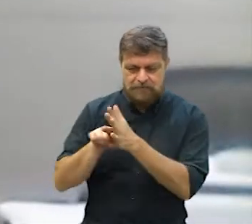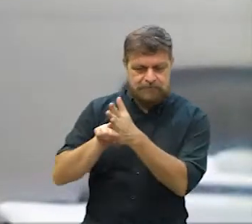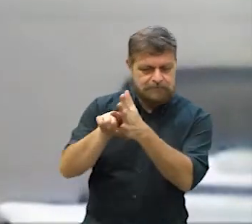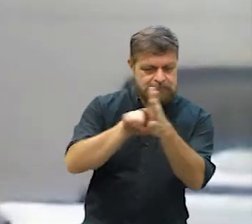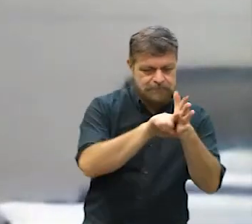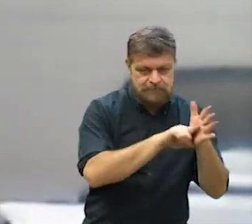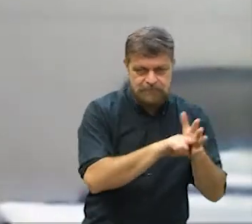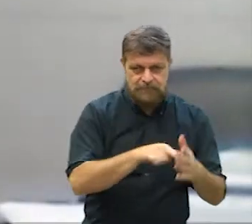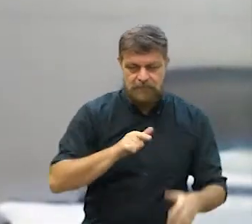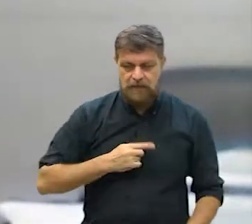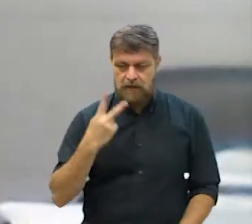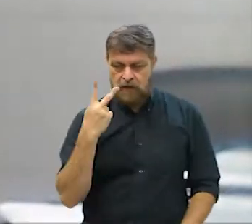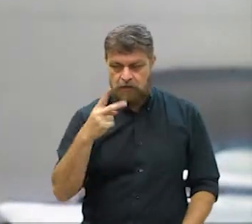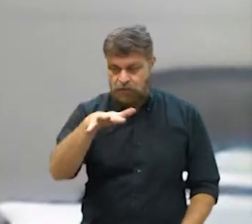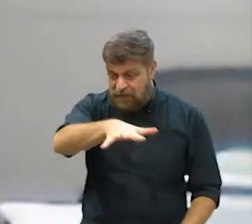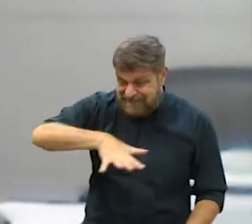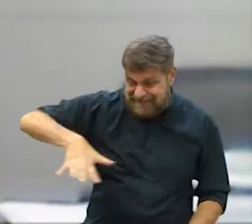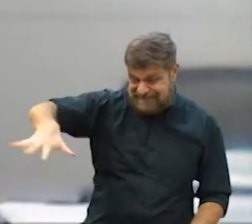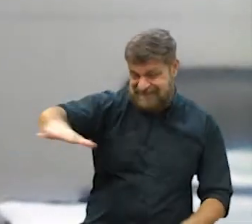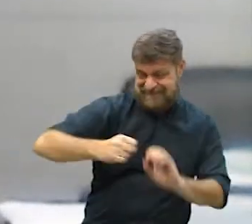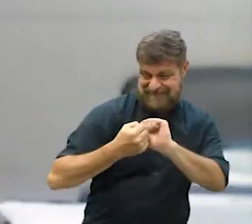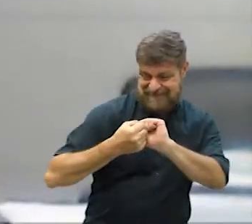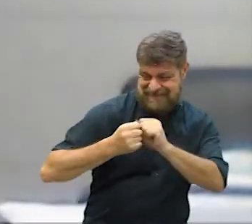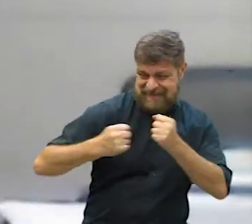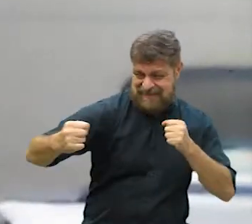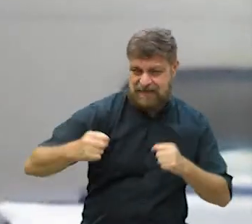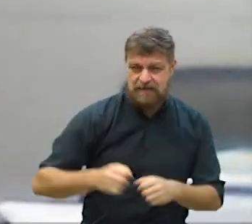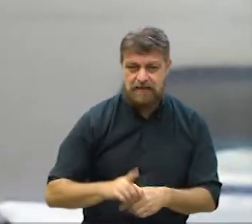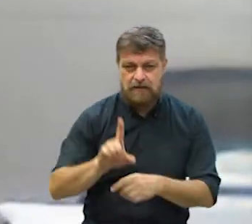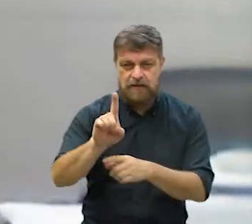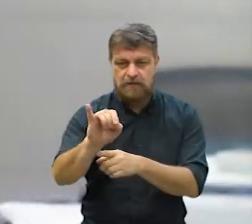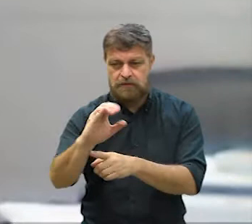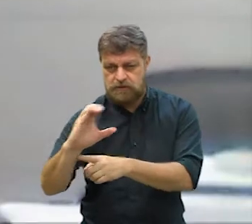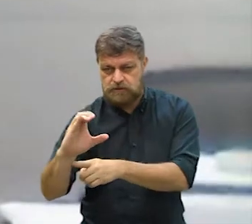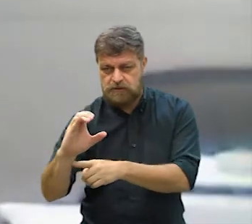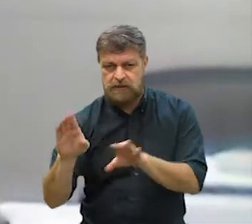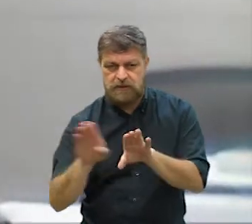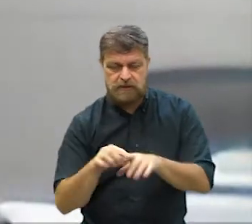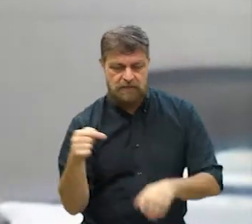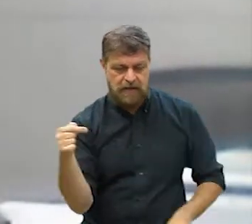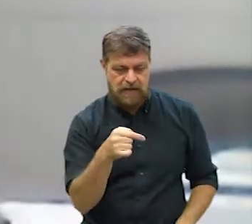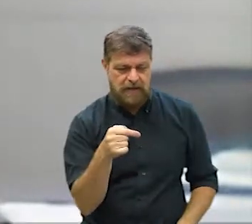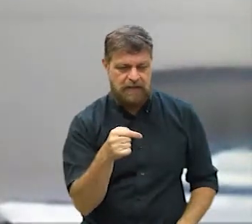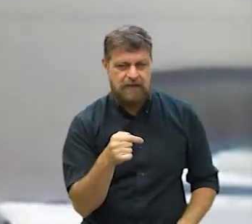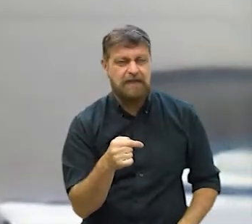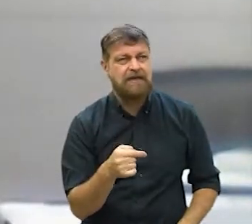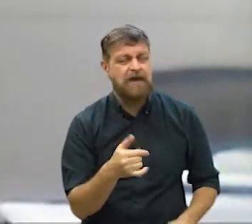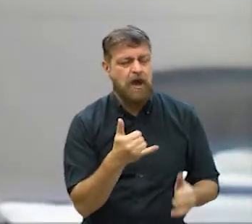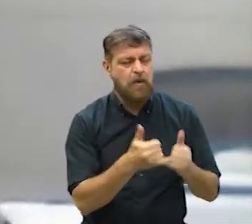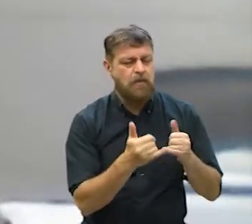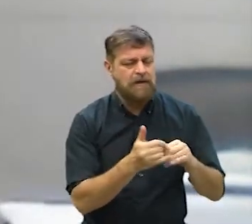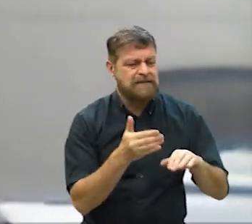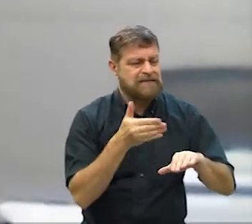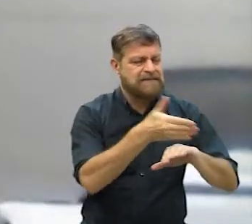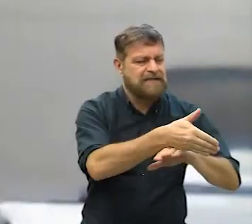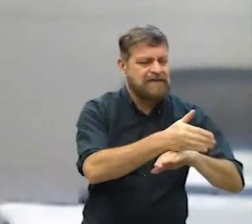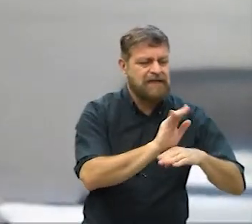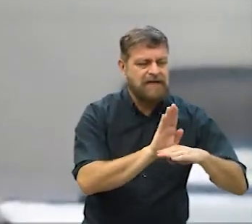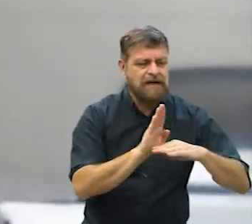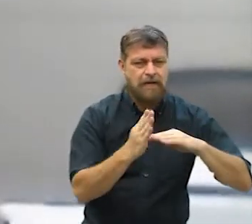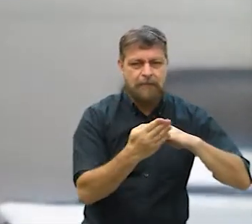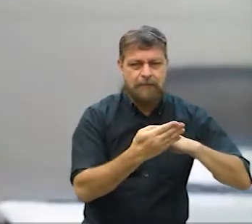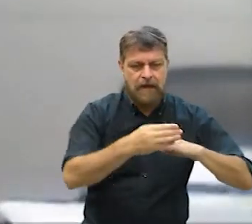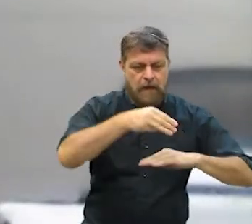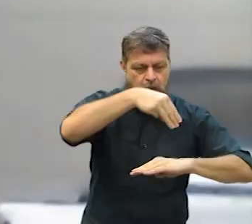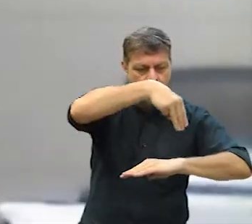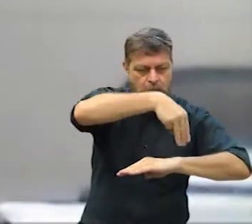estamos mapeando, nós temos 2 grandes áreas, uma lá no dique, outra aqui na saída, Jardim